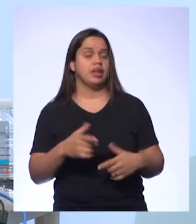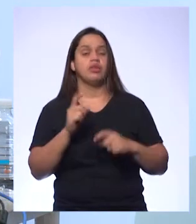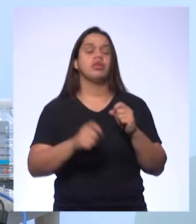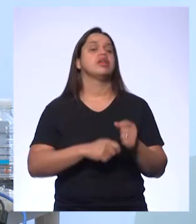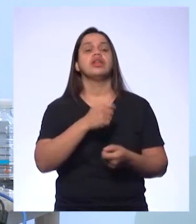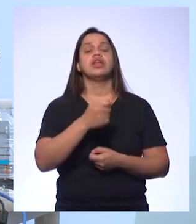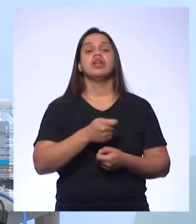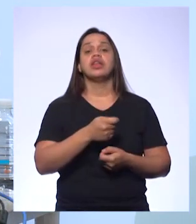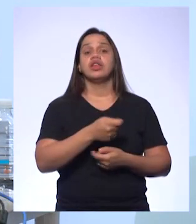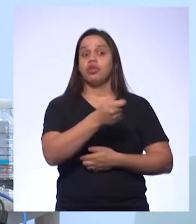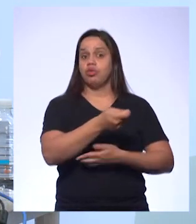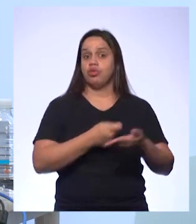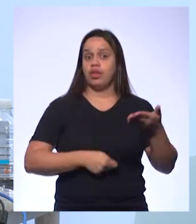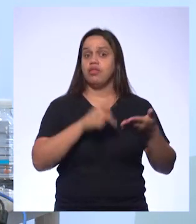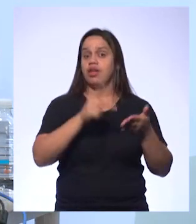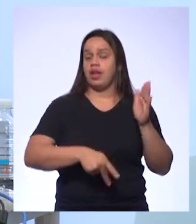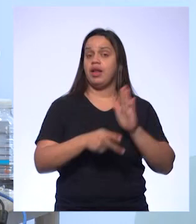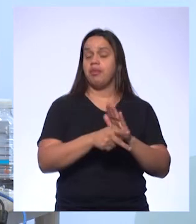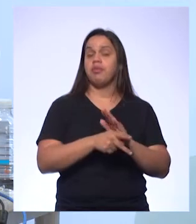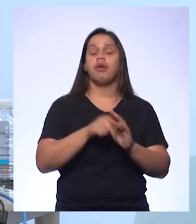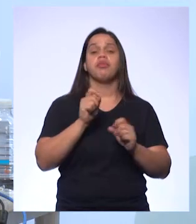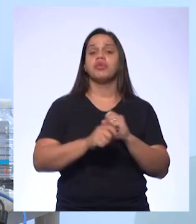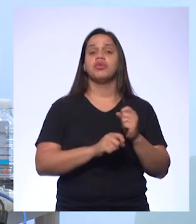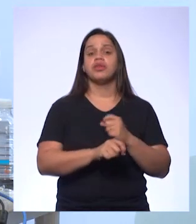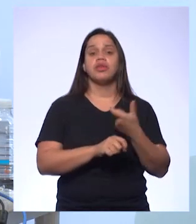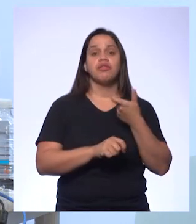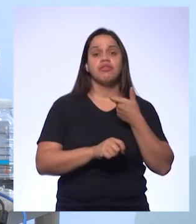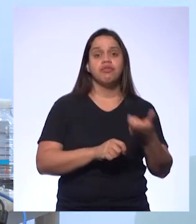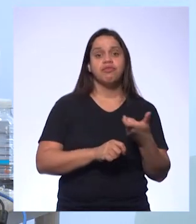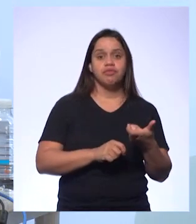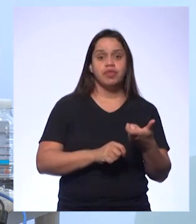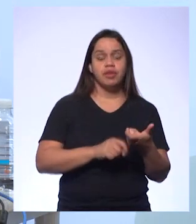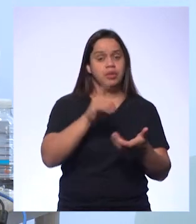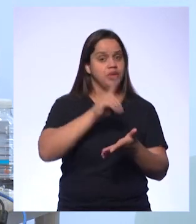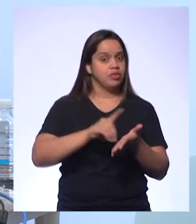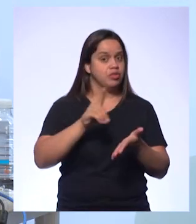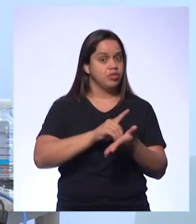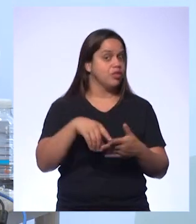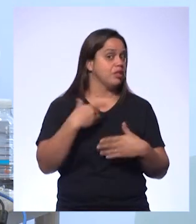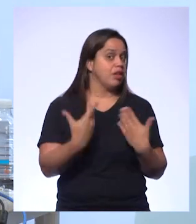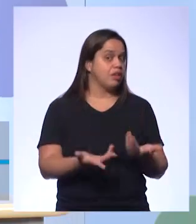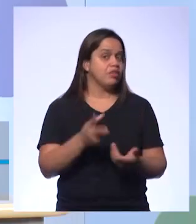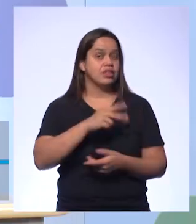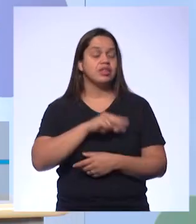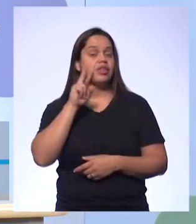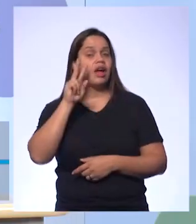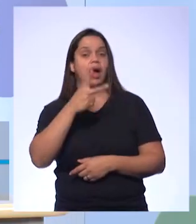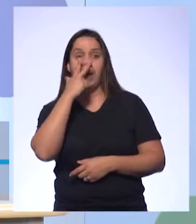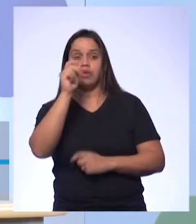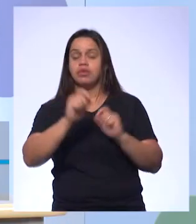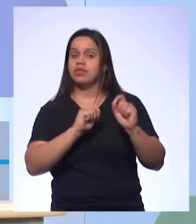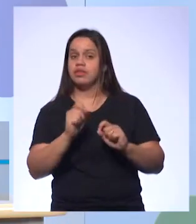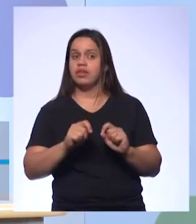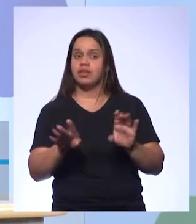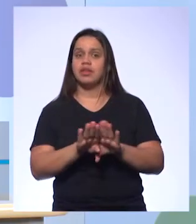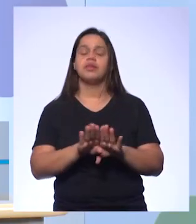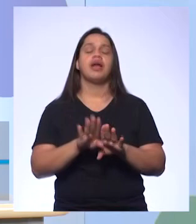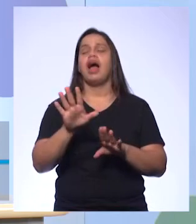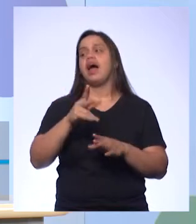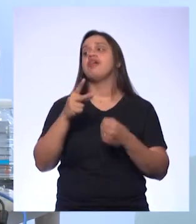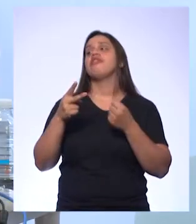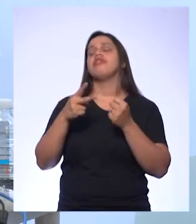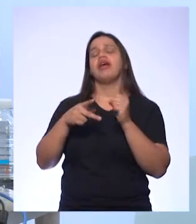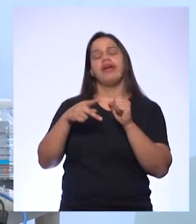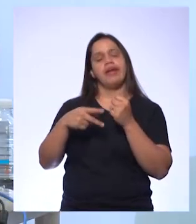texto era um verbete de dicionário, o que vocês chutam aí que seja, na opinião de vocês, então? O texto era verbete de enciclopédia, Isso, Dani. obrigada,